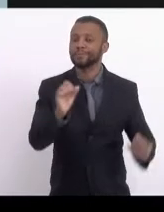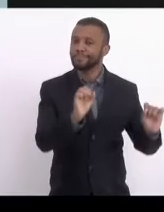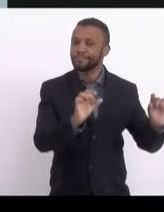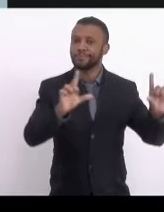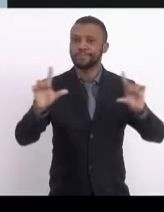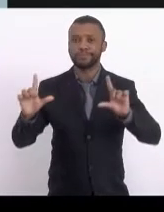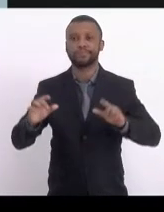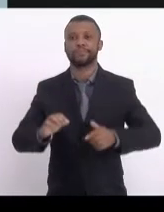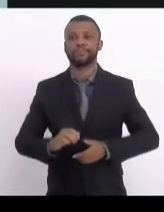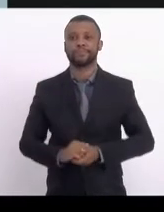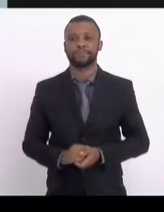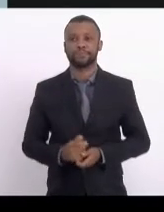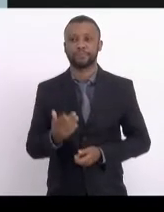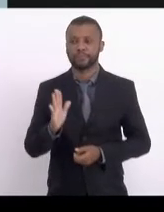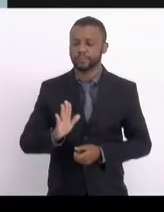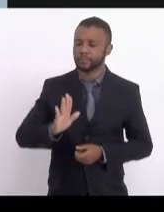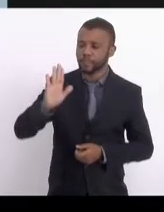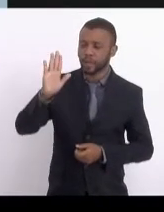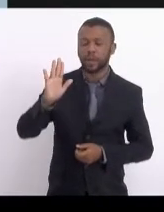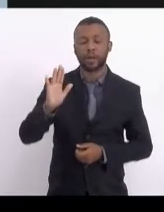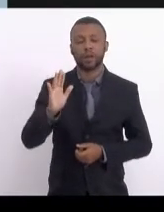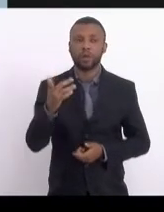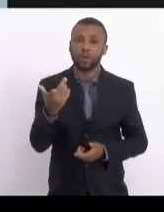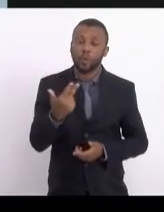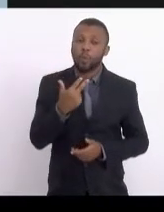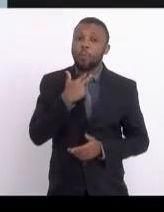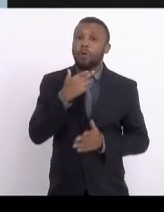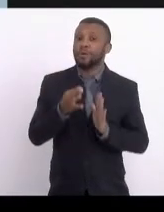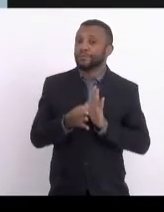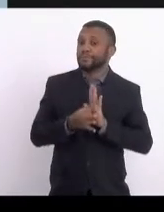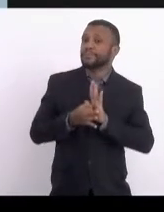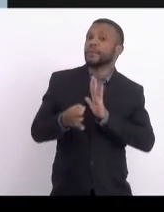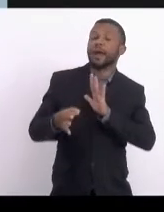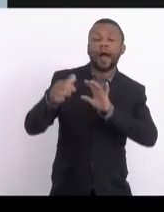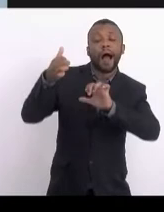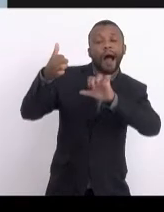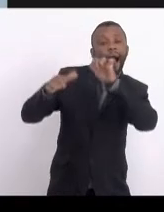Senhora presidente, eu sou coautor, não posso ainda aparecer.